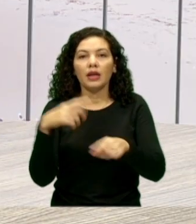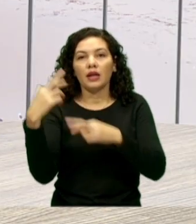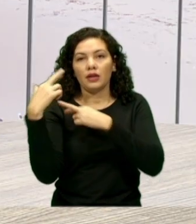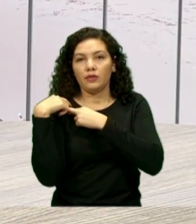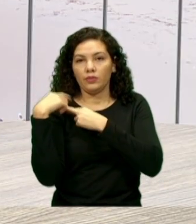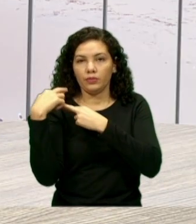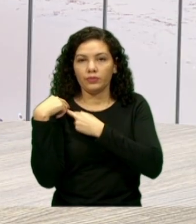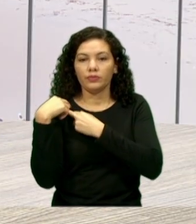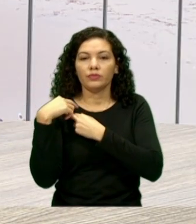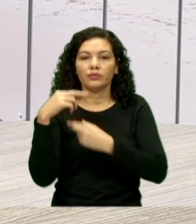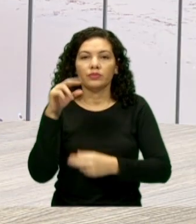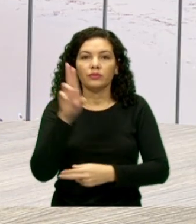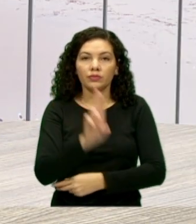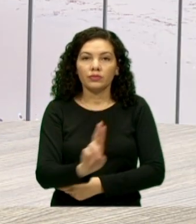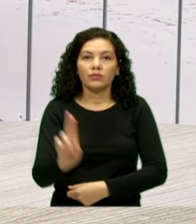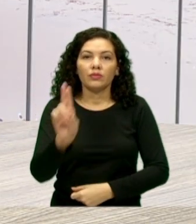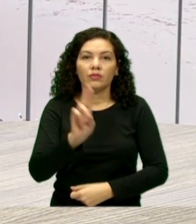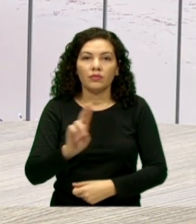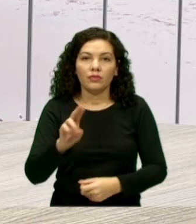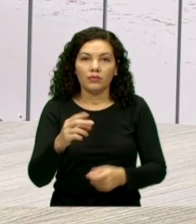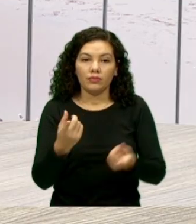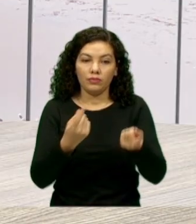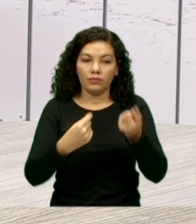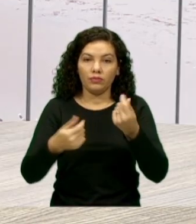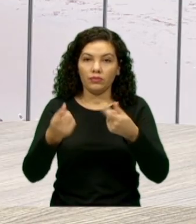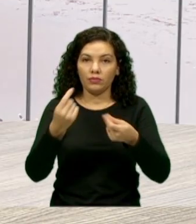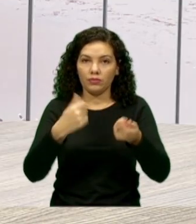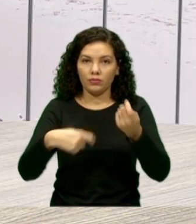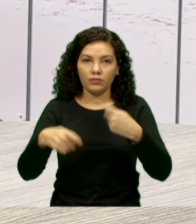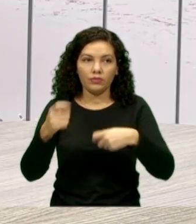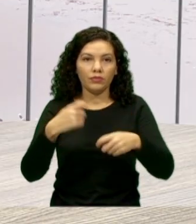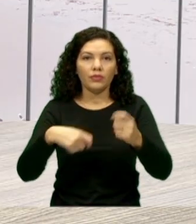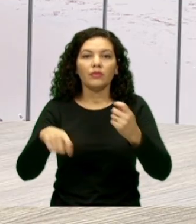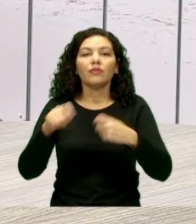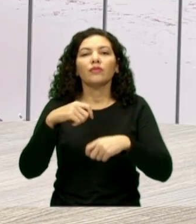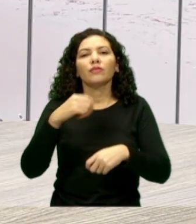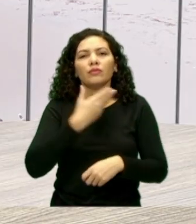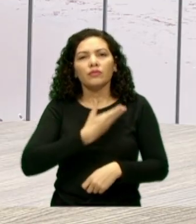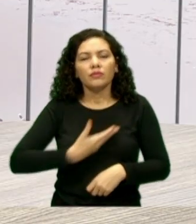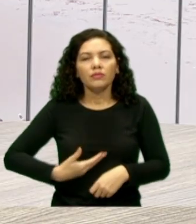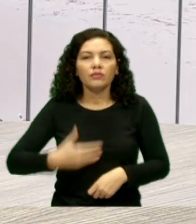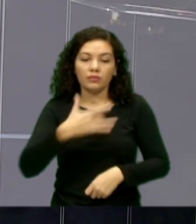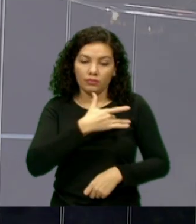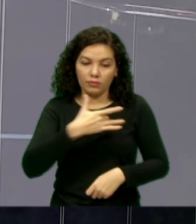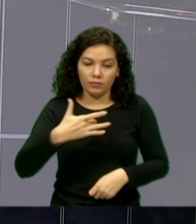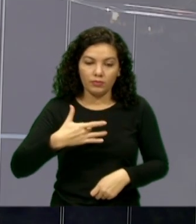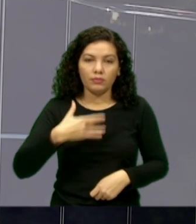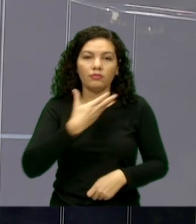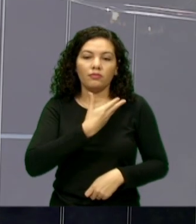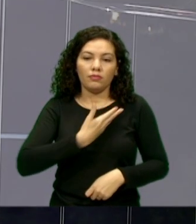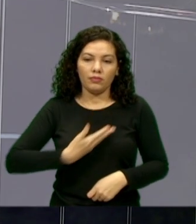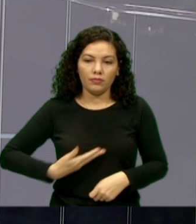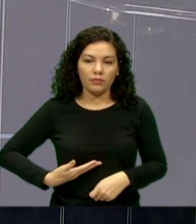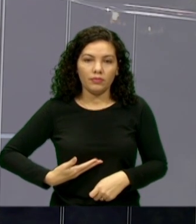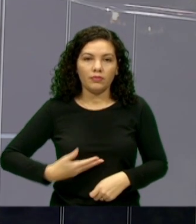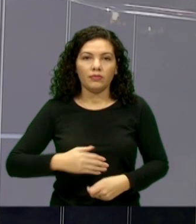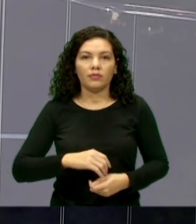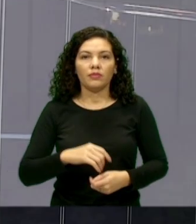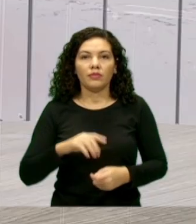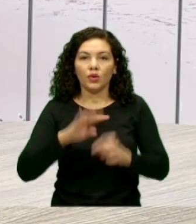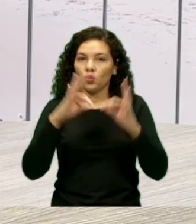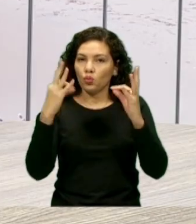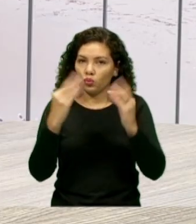responsáveis pelo uso dos recursos públicos em saúde pública. Então,